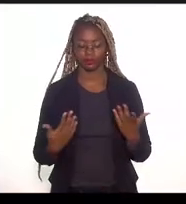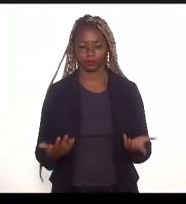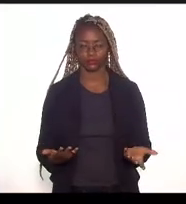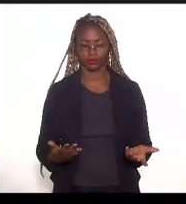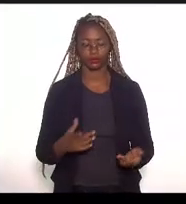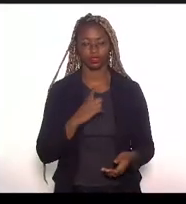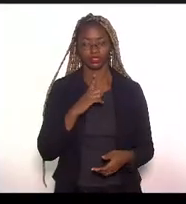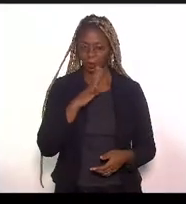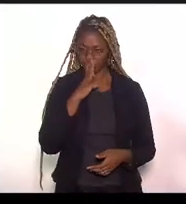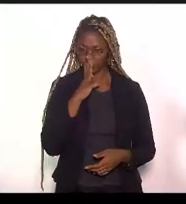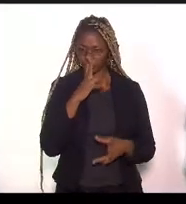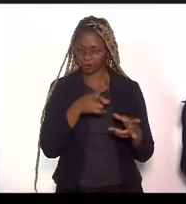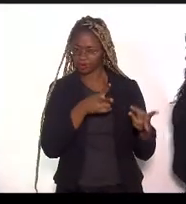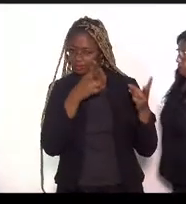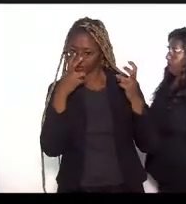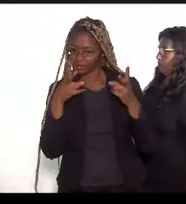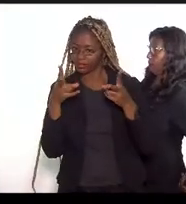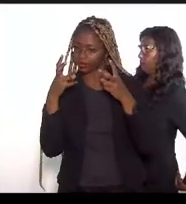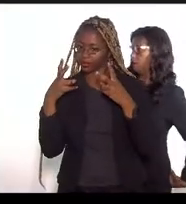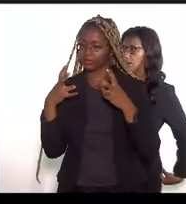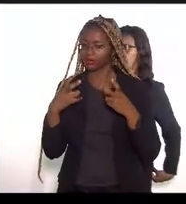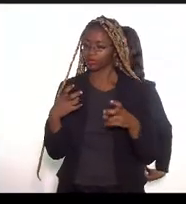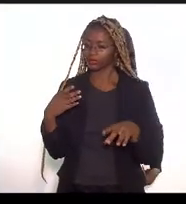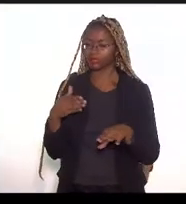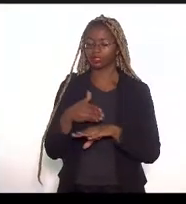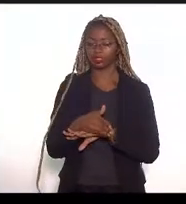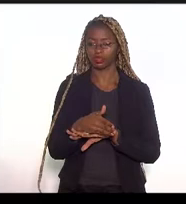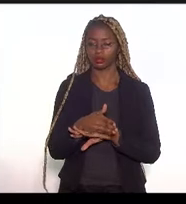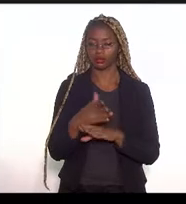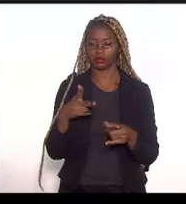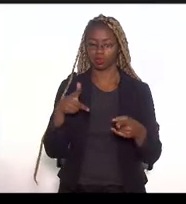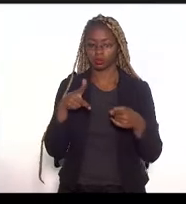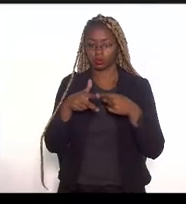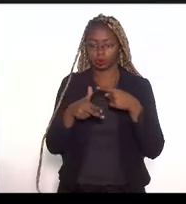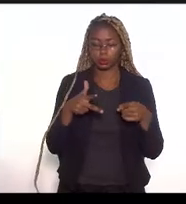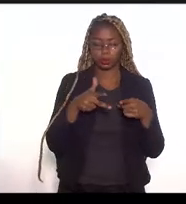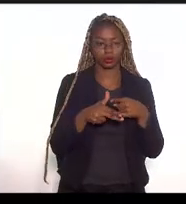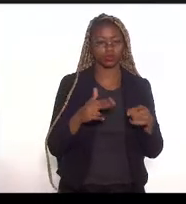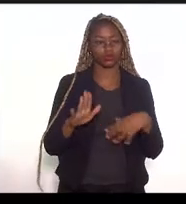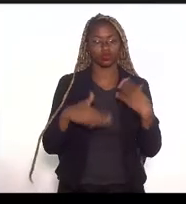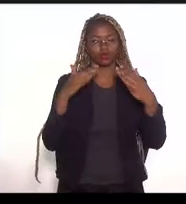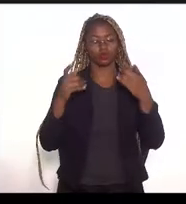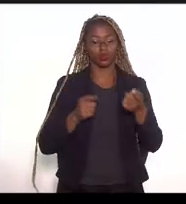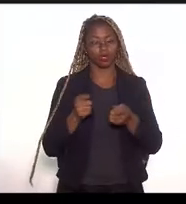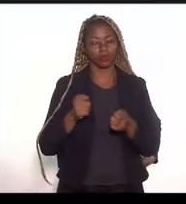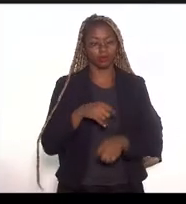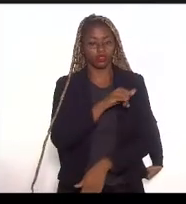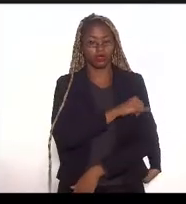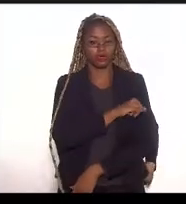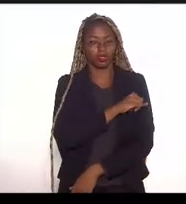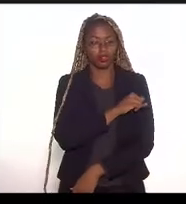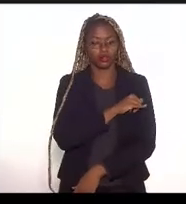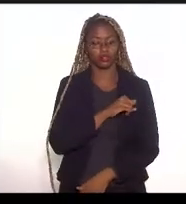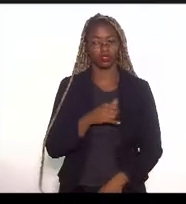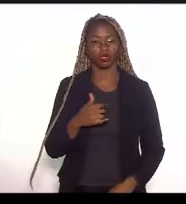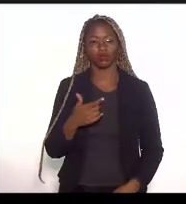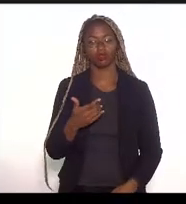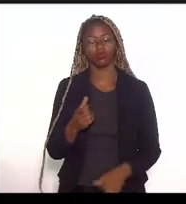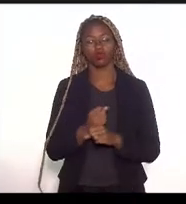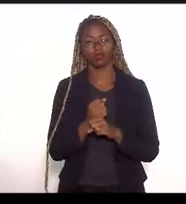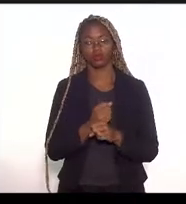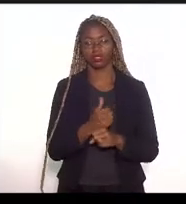O que temos observado de entraves no desenvolvimento econômico no estado do Rio de Janeiro no biênio